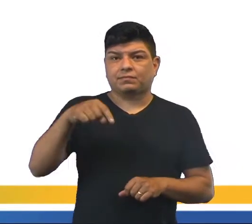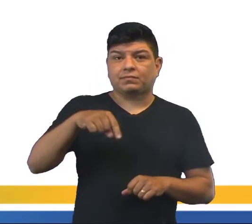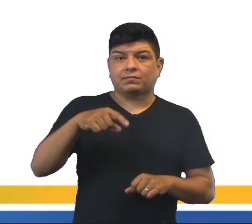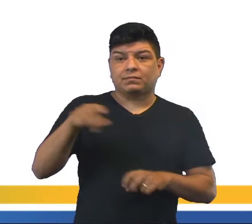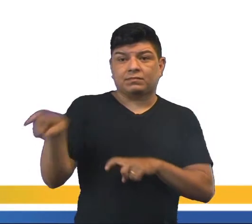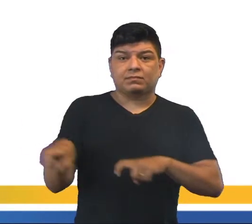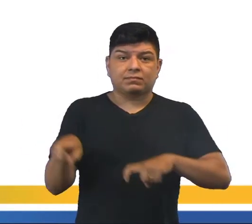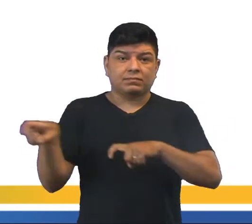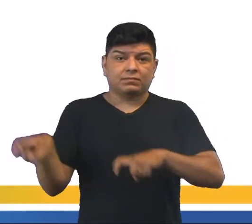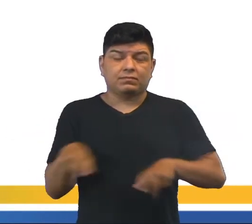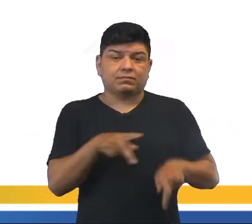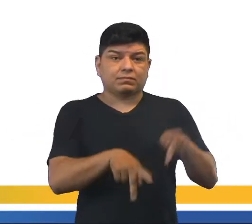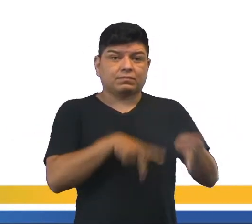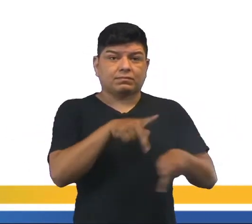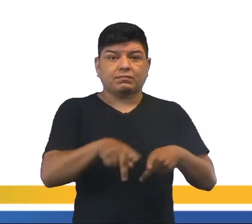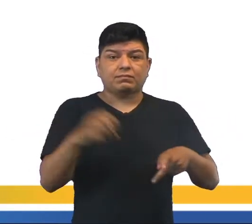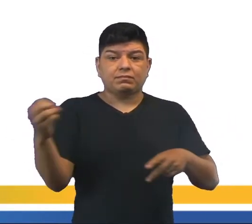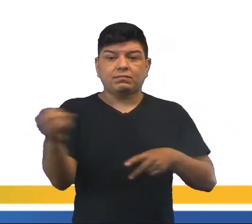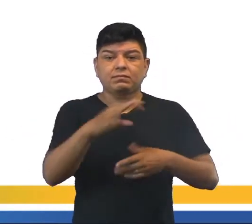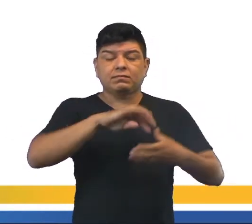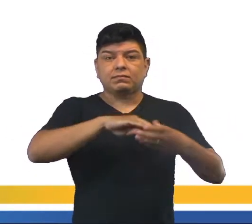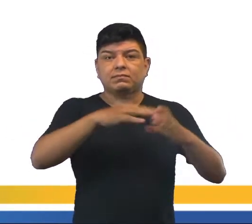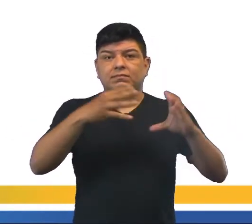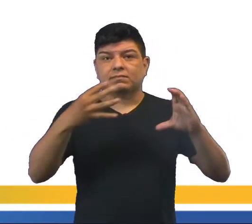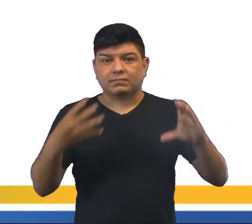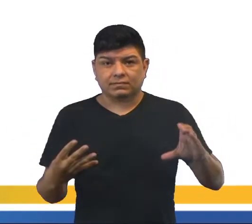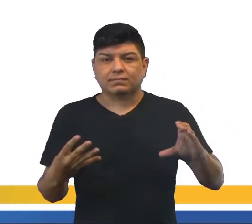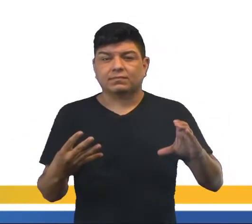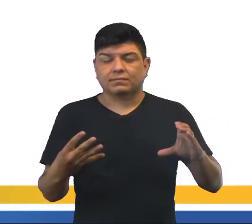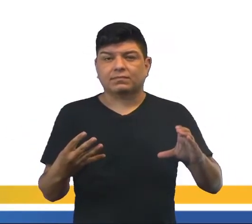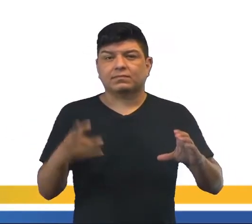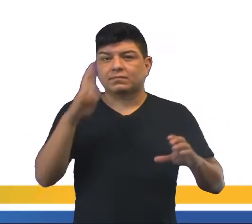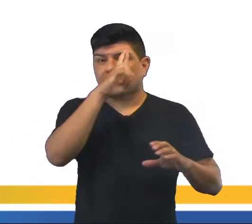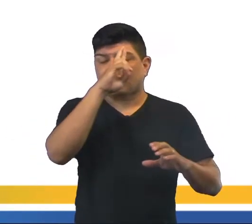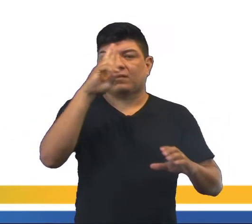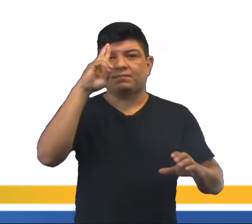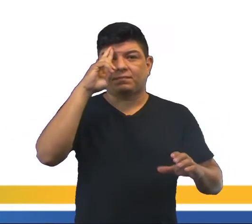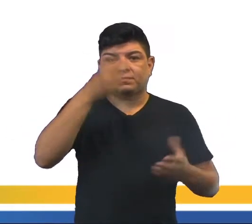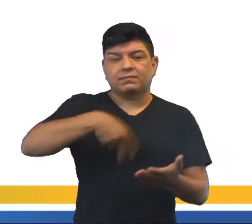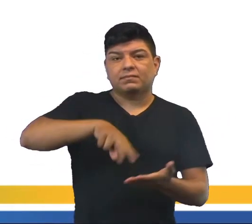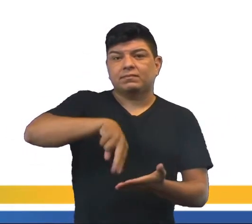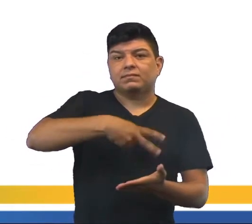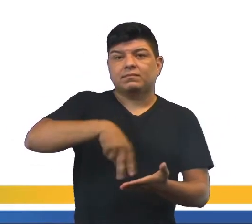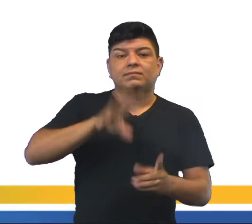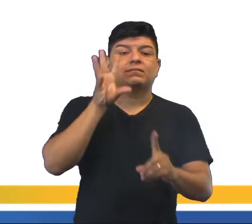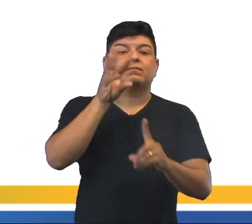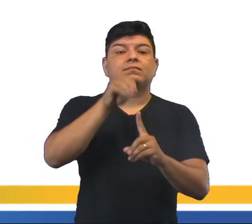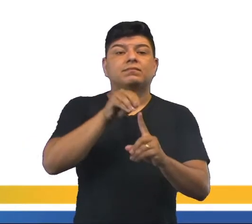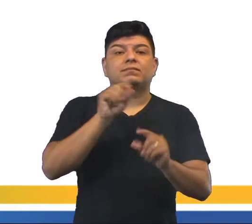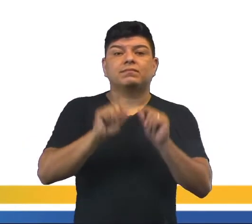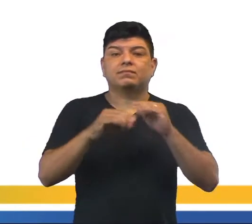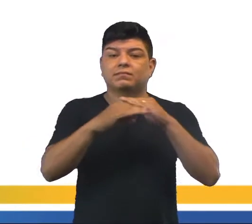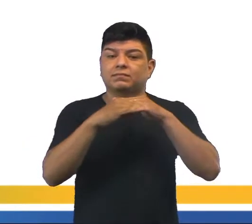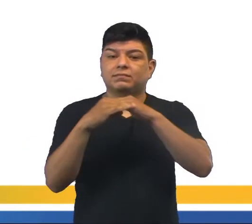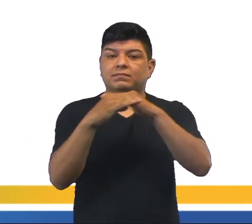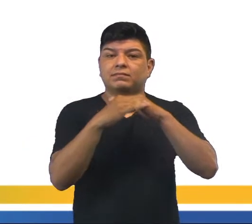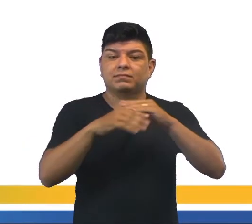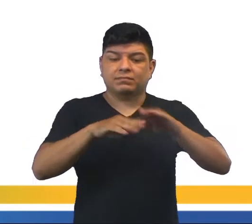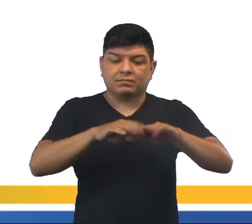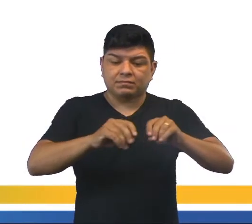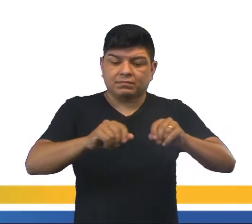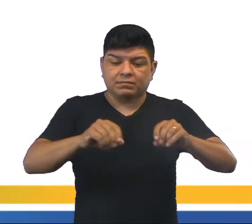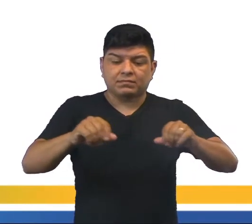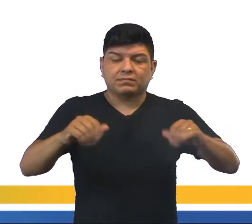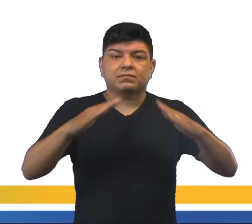coco adquiriu novas características e, como conta a história, era dançado com o objetivo de nivelar o chão de barro